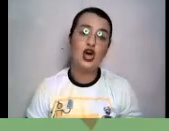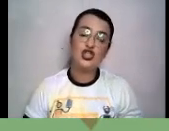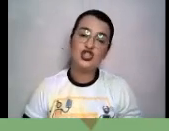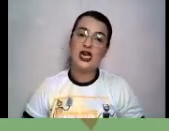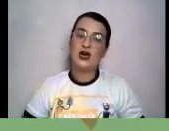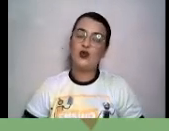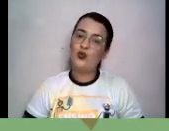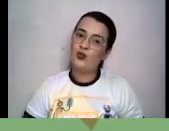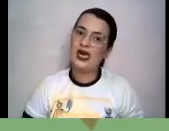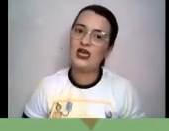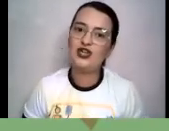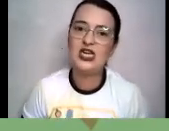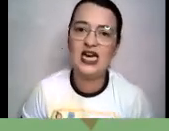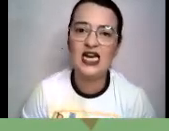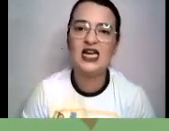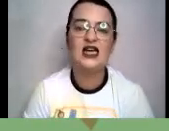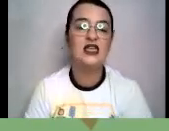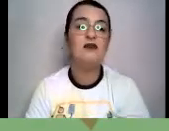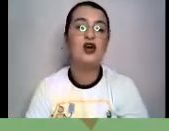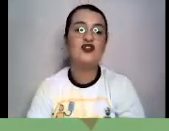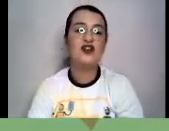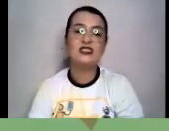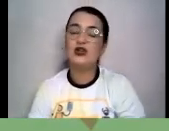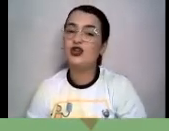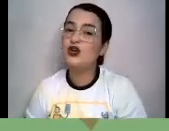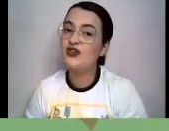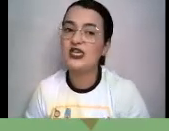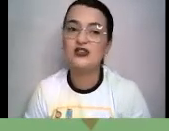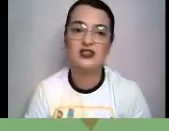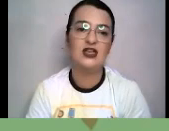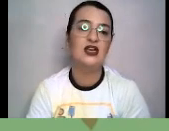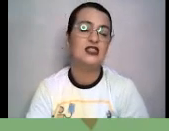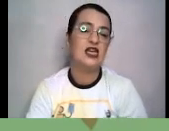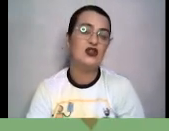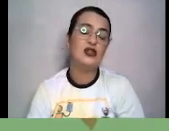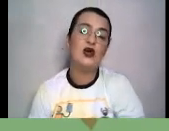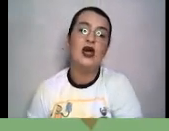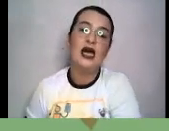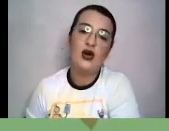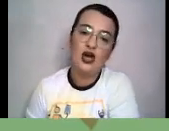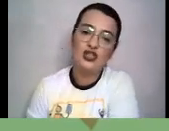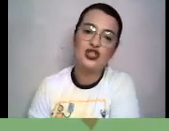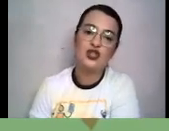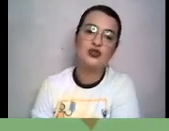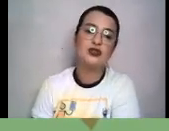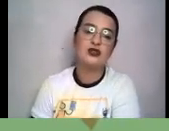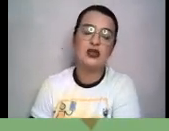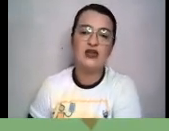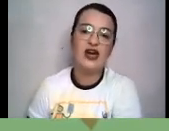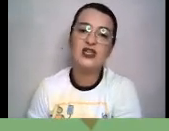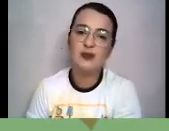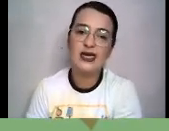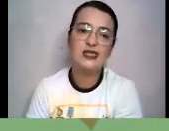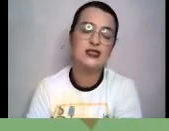E hoje é um meio de quê? De motivação de conflitos, certo? Então, hoje